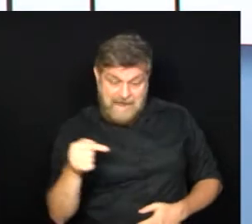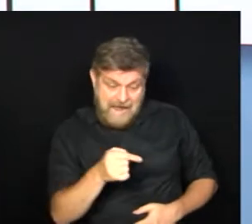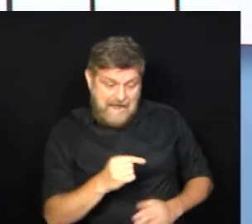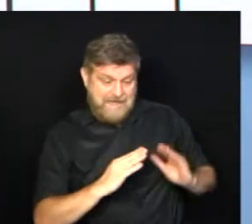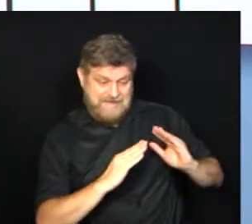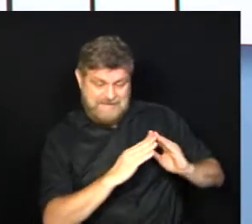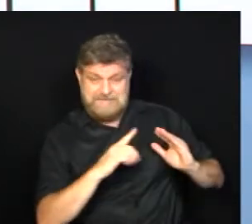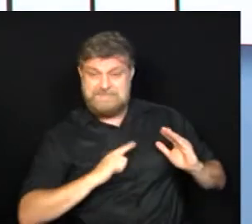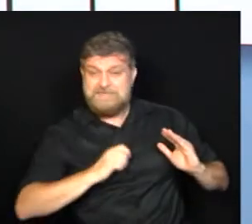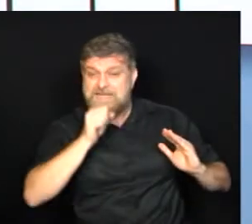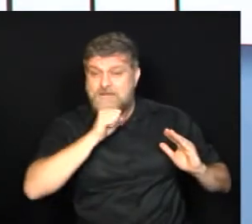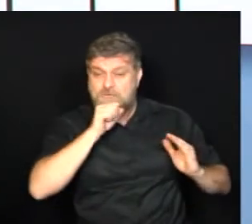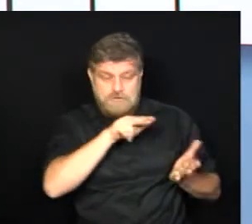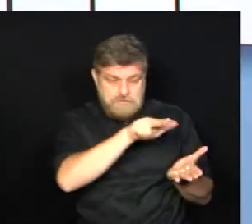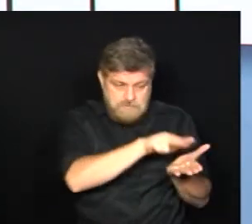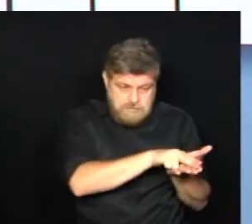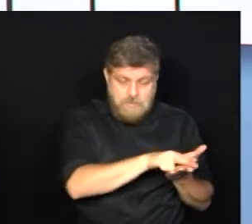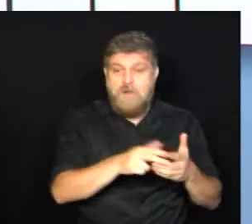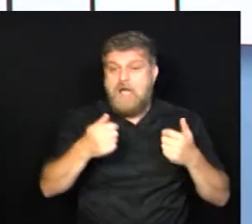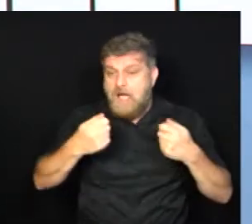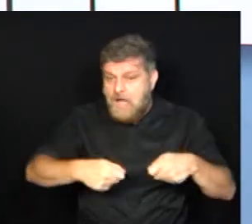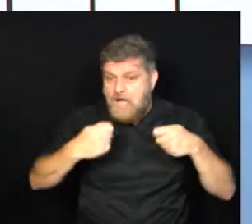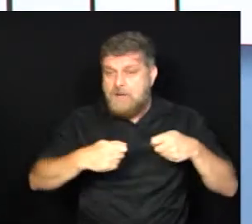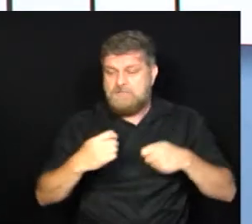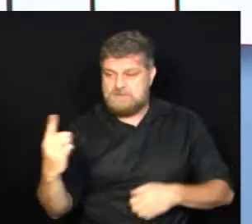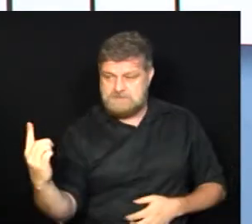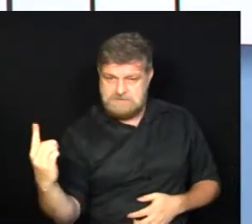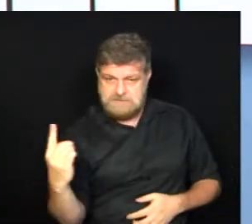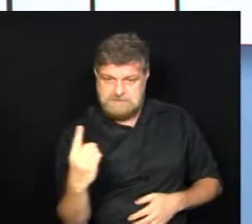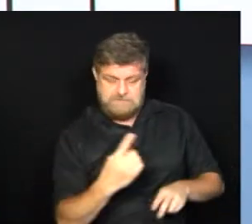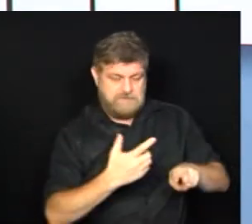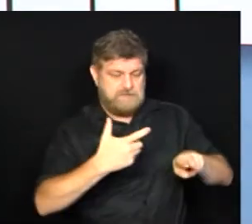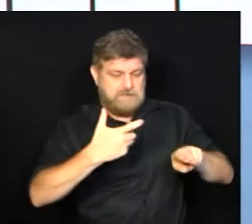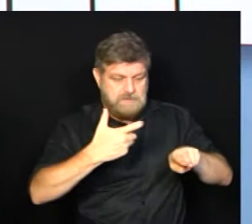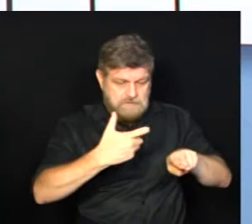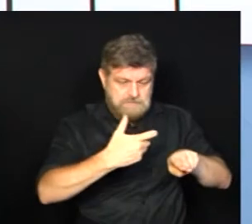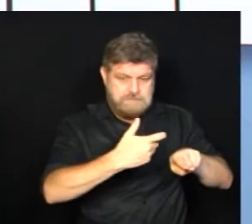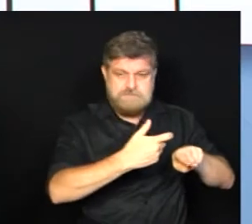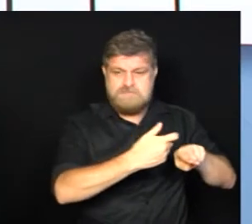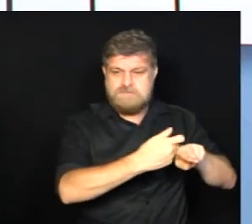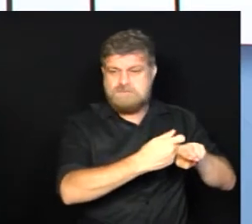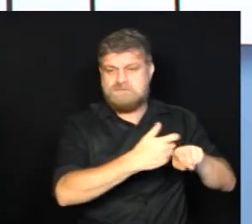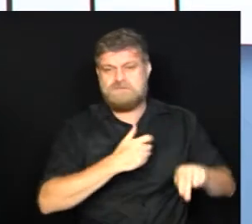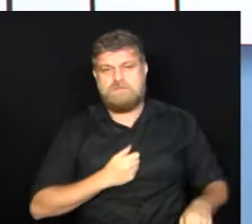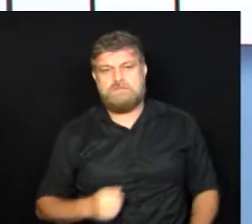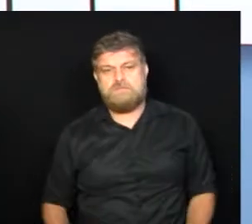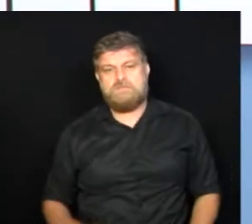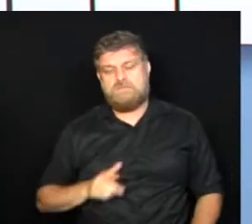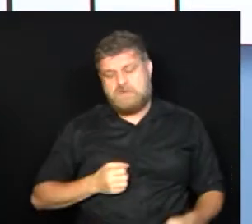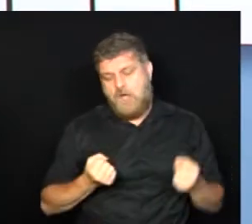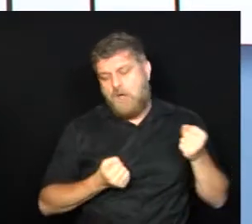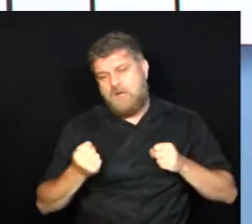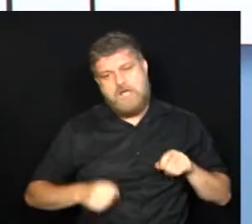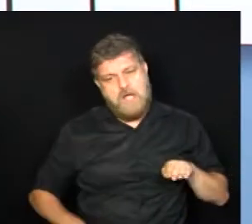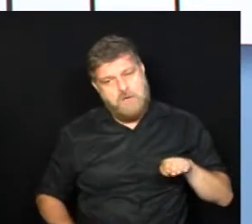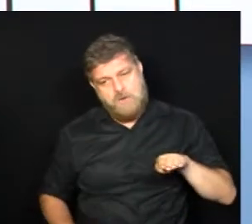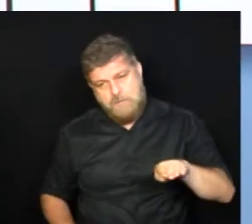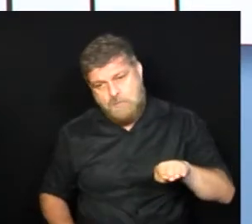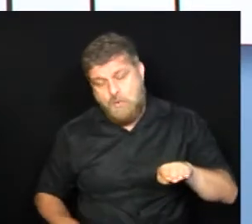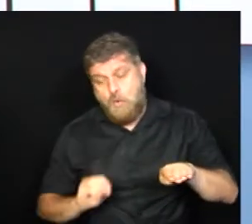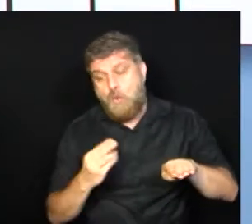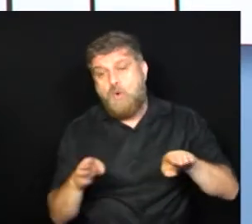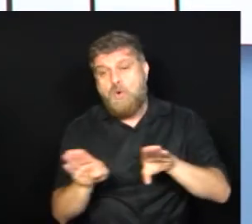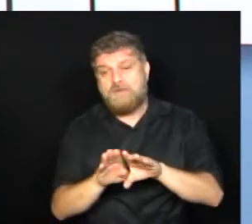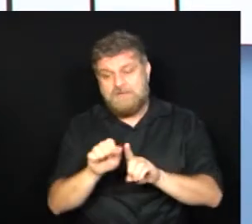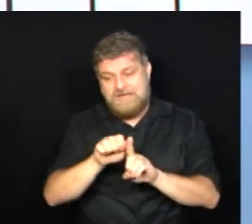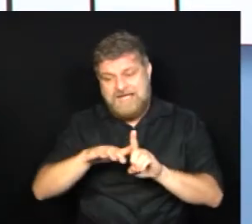idoso em casa e que vai precisar, sim, tomar essa dose da vacina, seja pelo sistema drive-thru ou mesmo que os